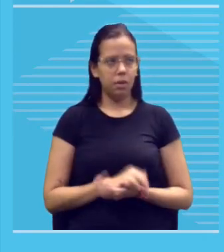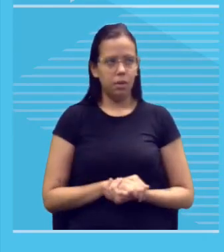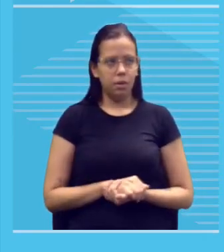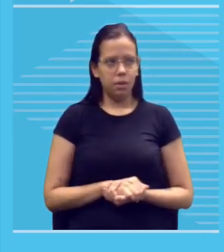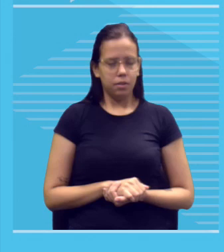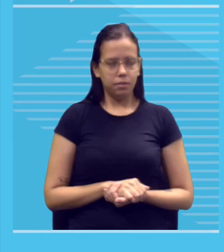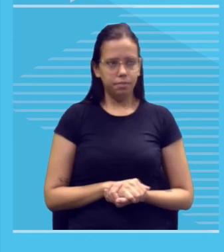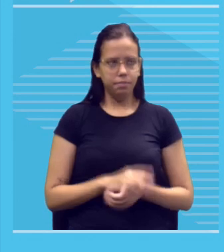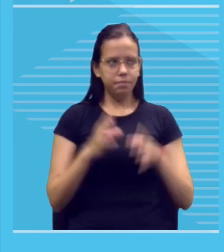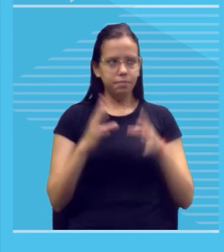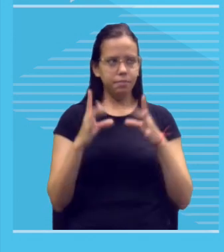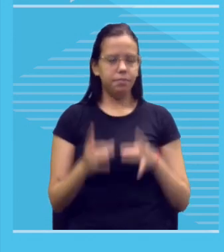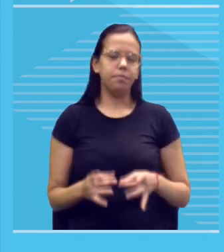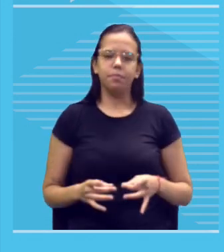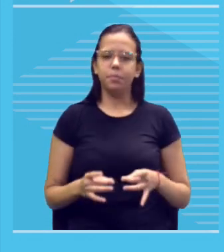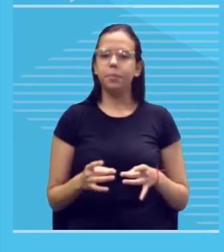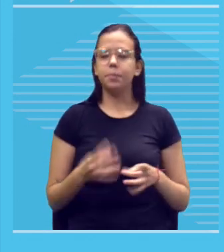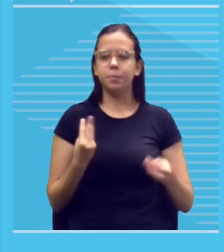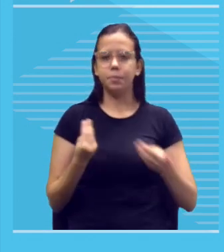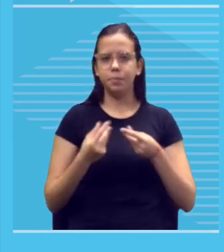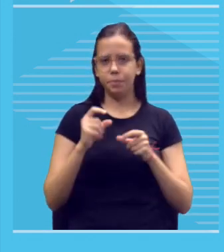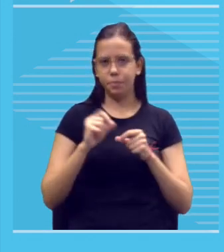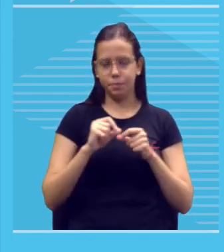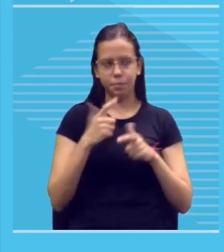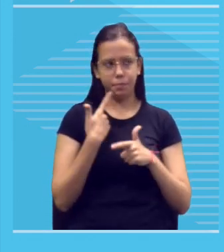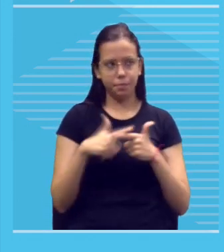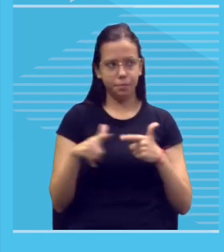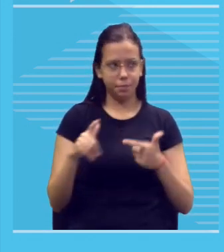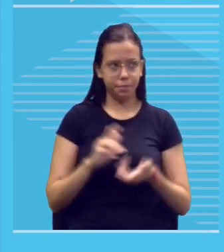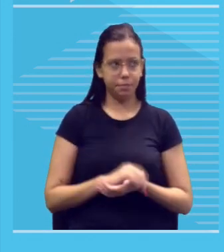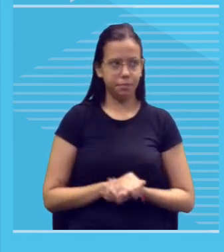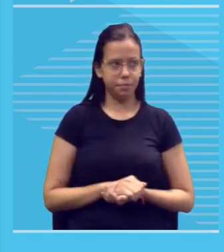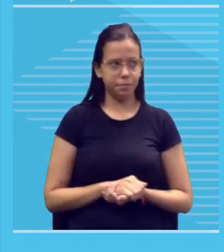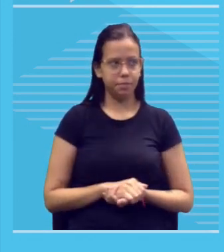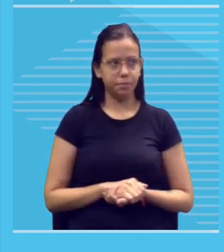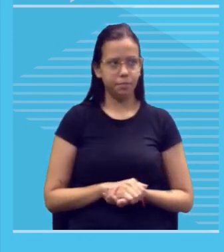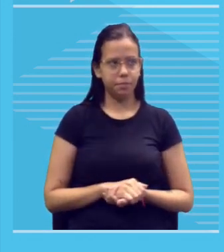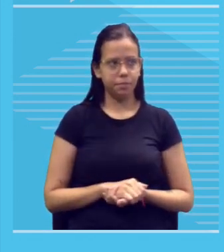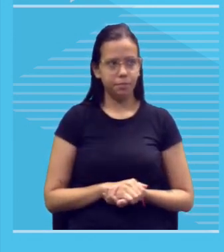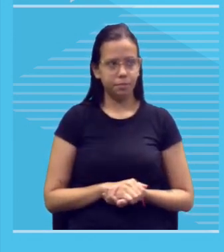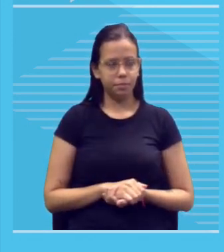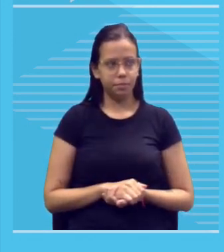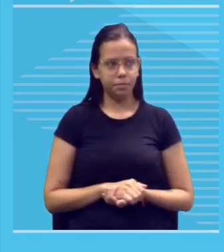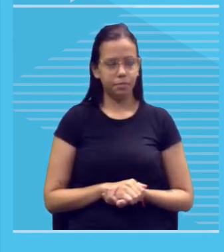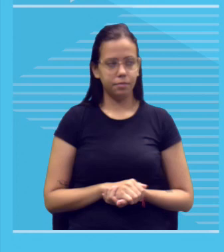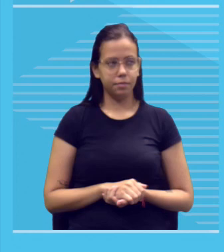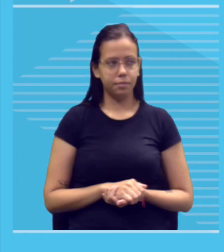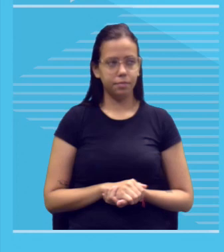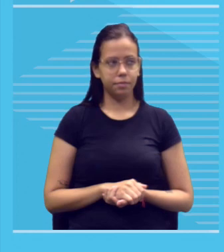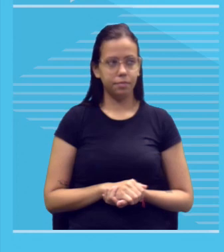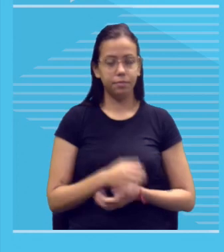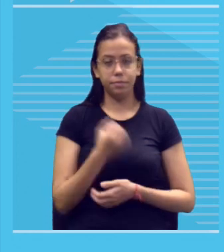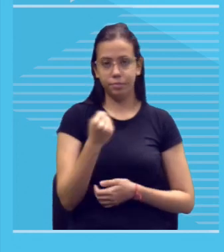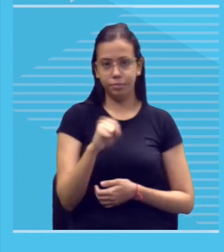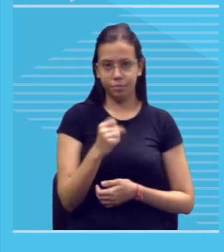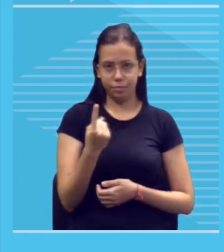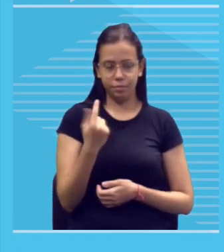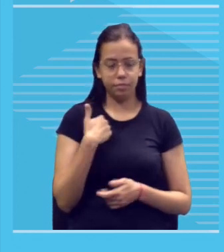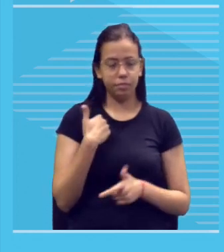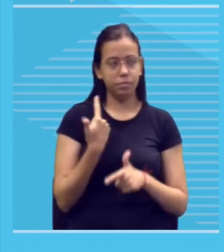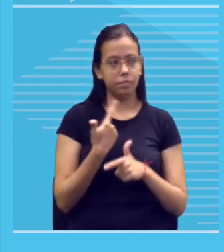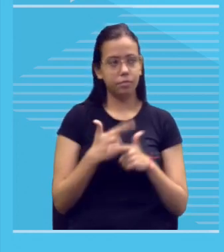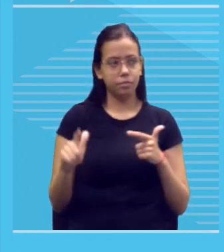o detalhe do algoritmo da divisão a dividir 87 por um desculpa 81